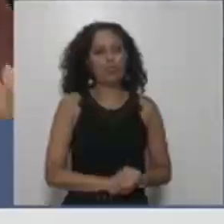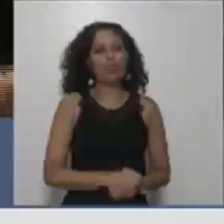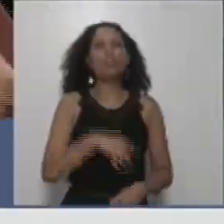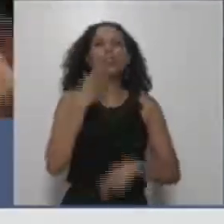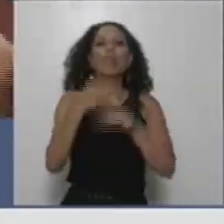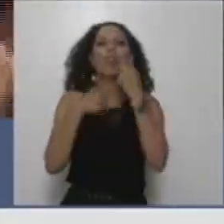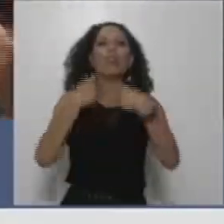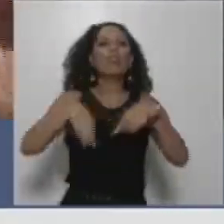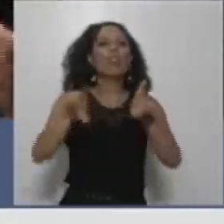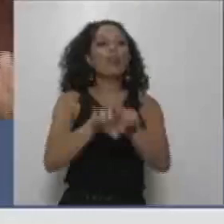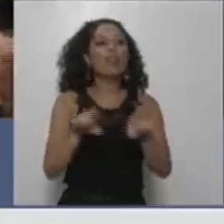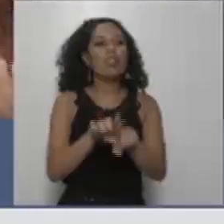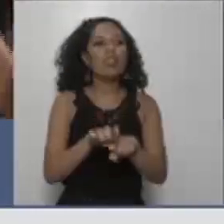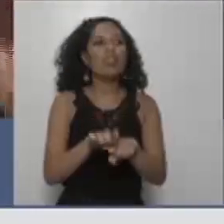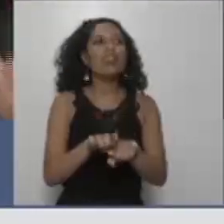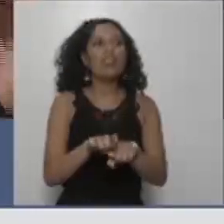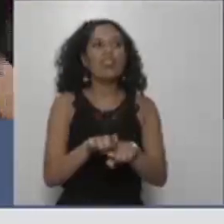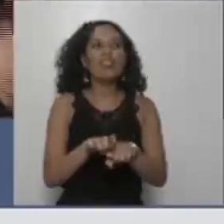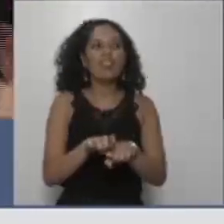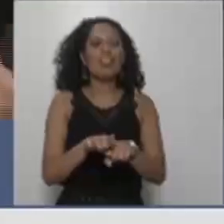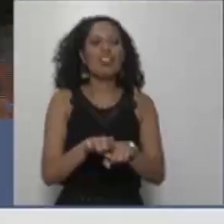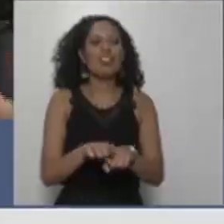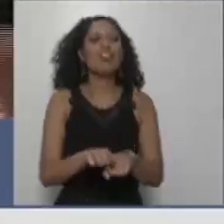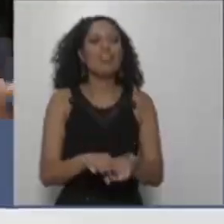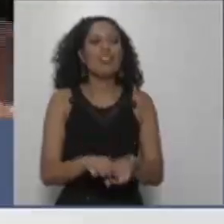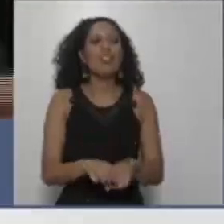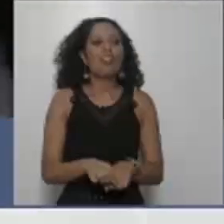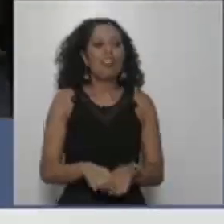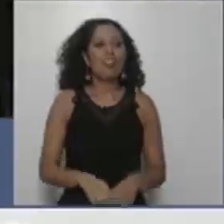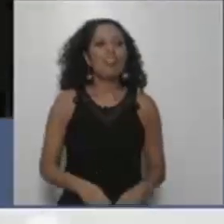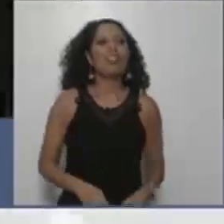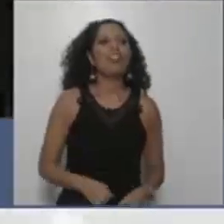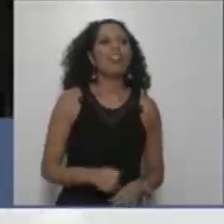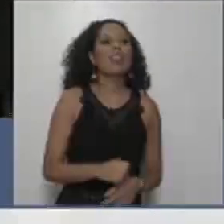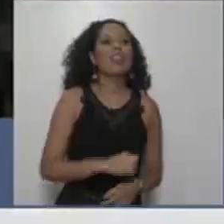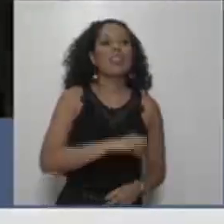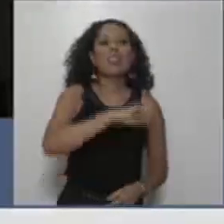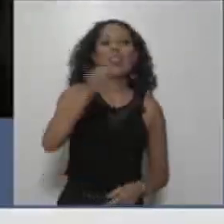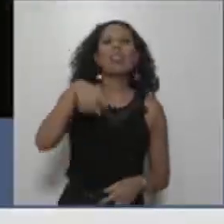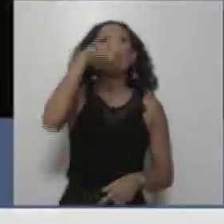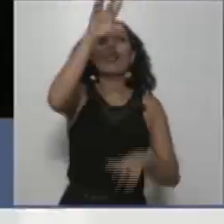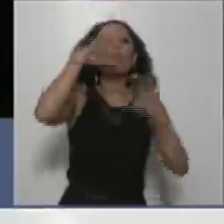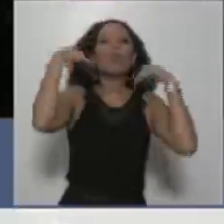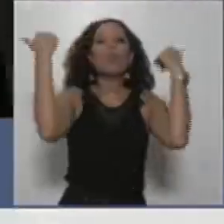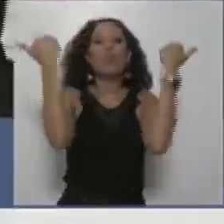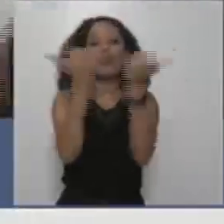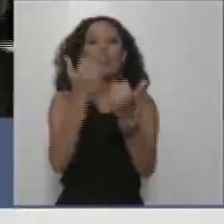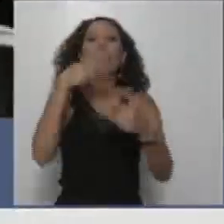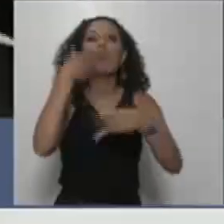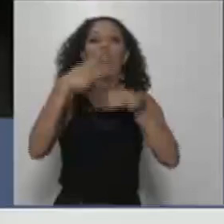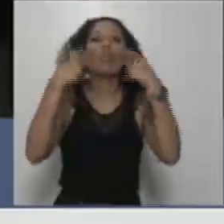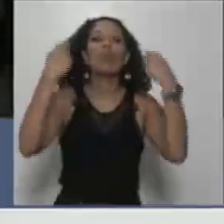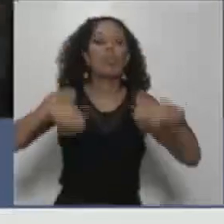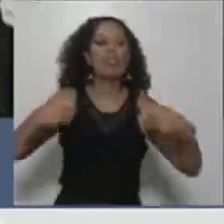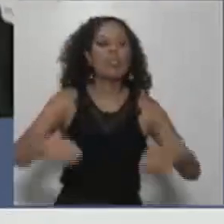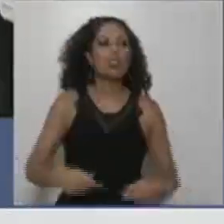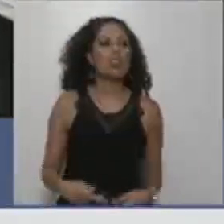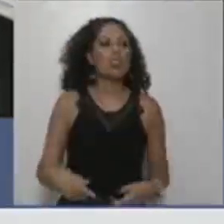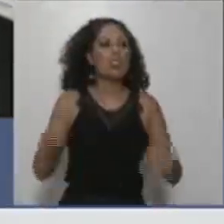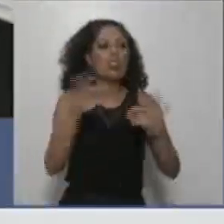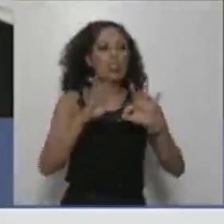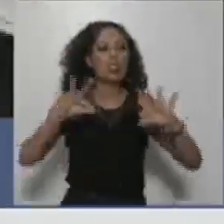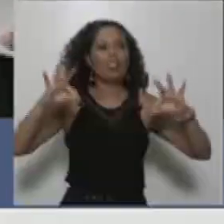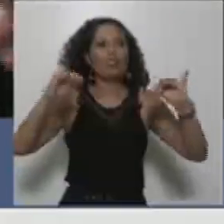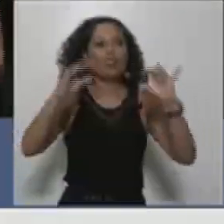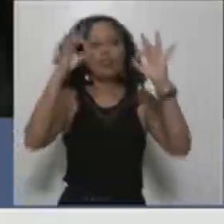peço que a castração química seja aprovada no Congresso Nacional. No final das contas, presidente, tá todo